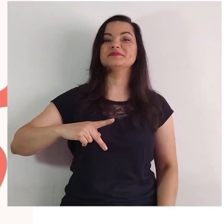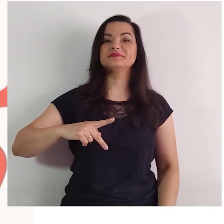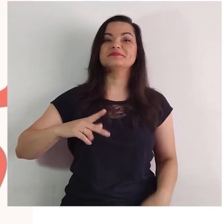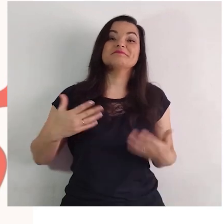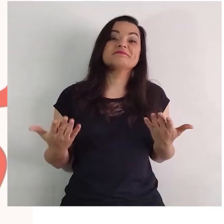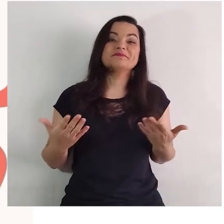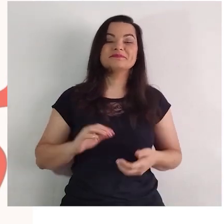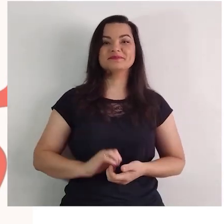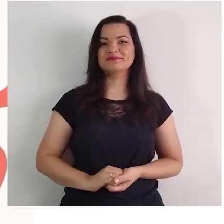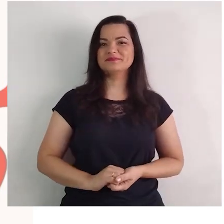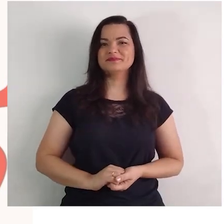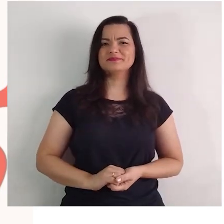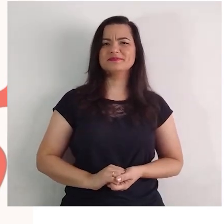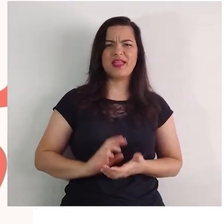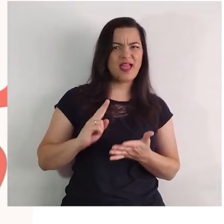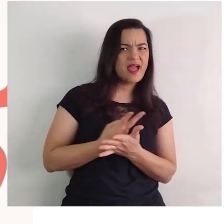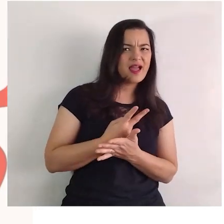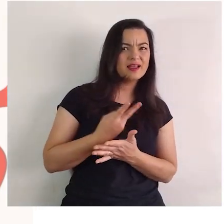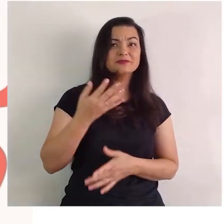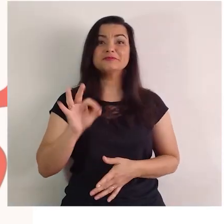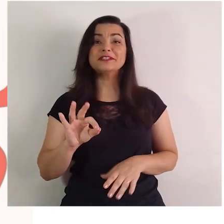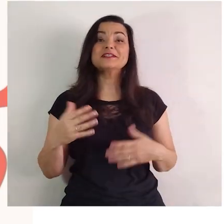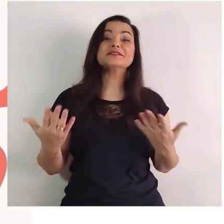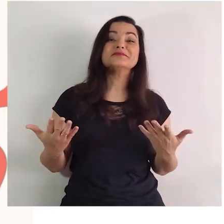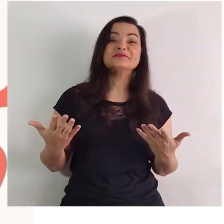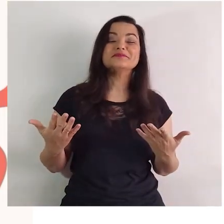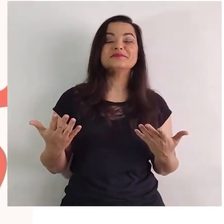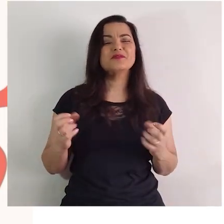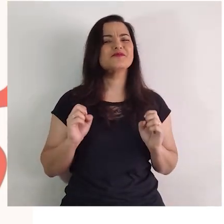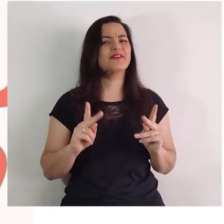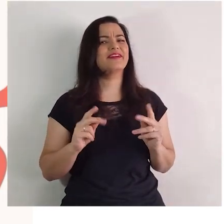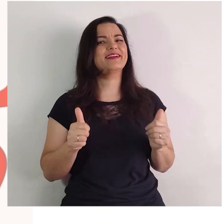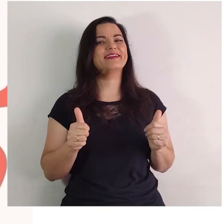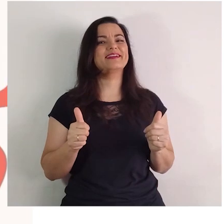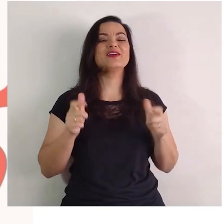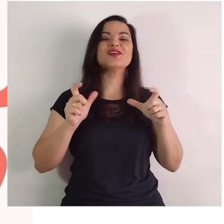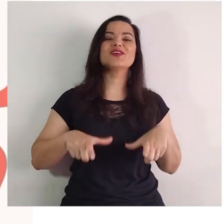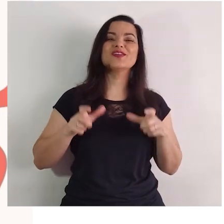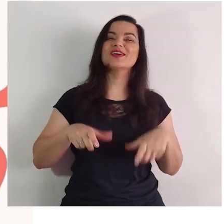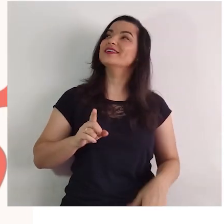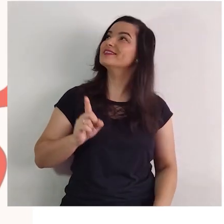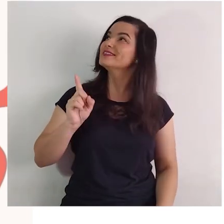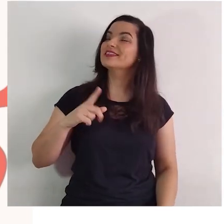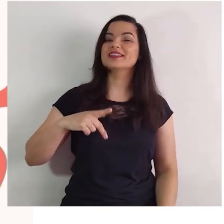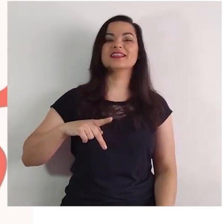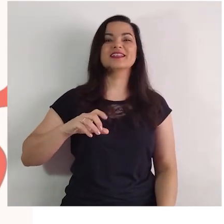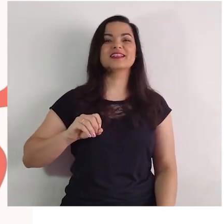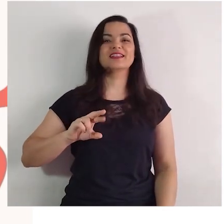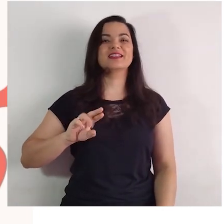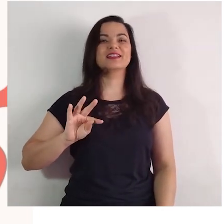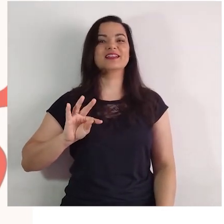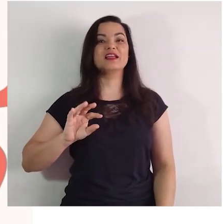será esse? Será que você errou? Será que você acertou? Tudo bem. O lugar é posto